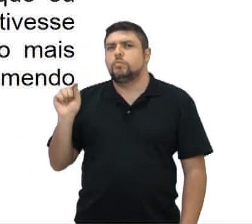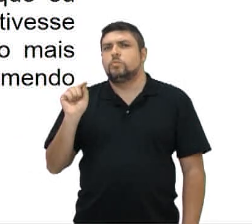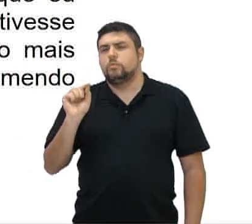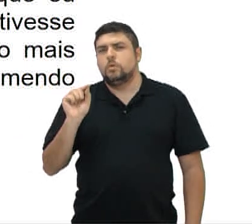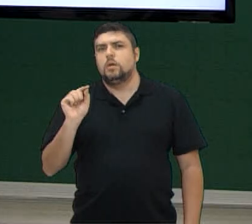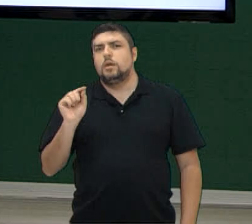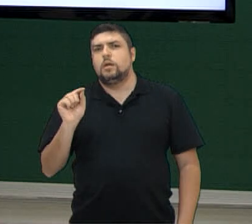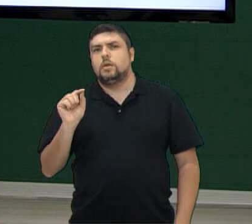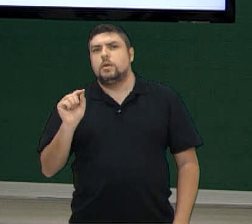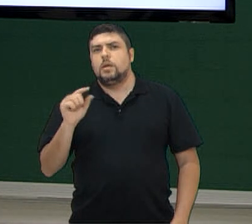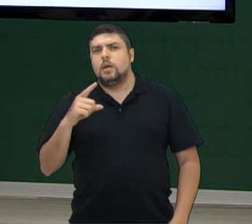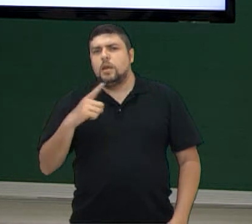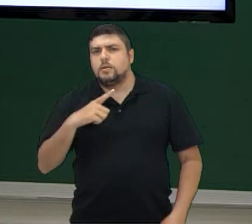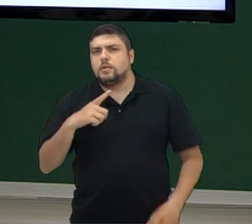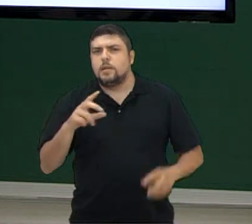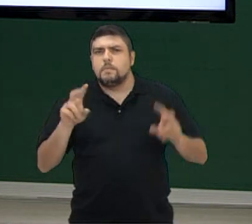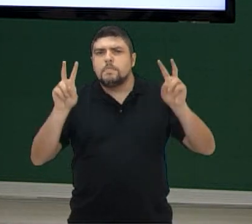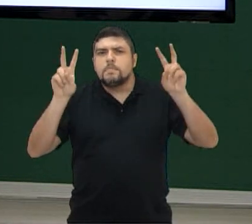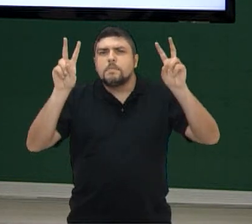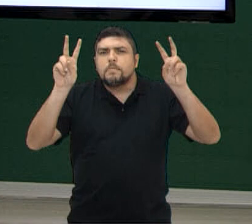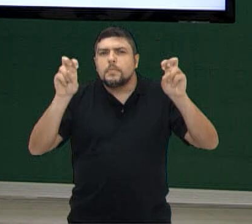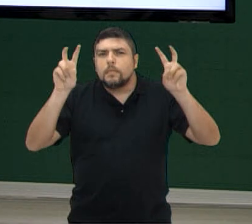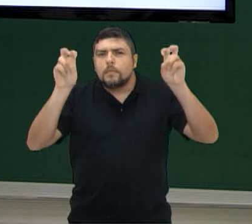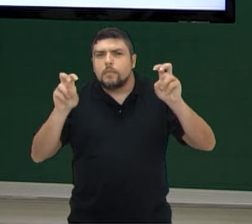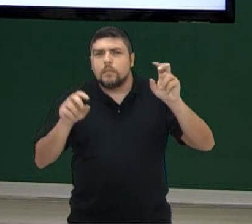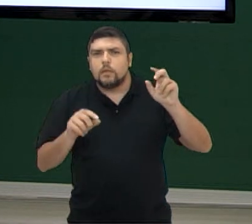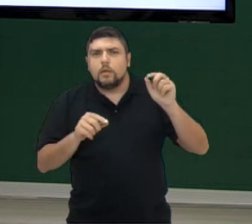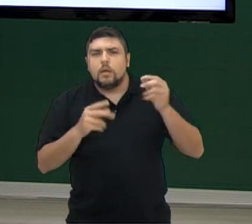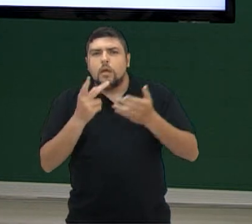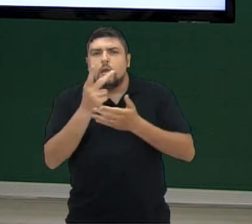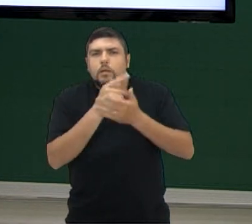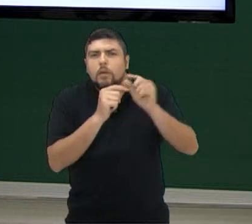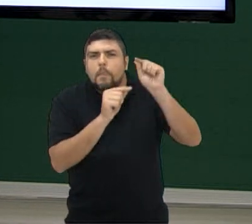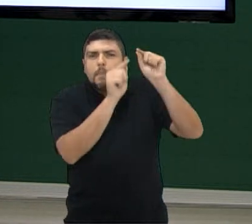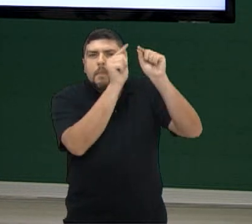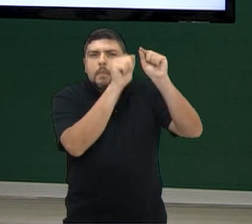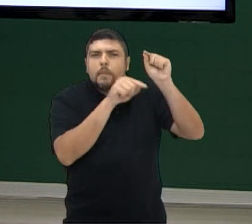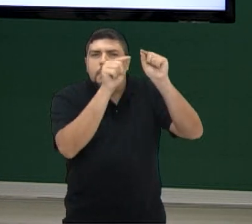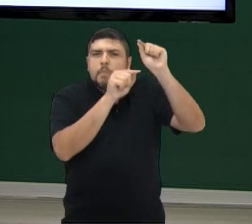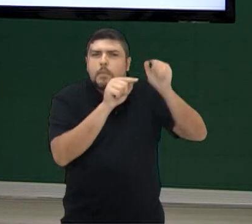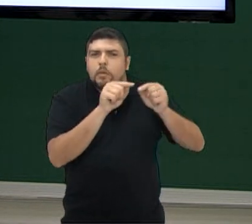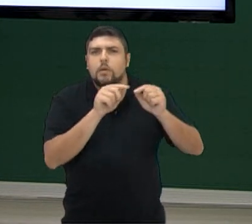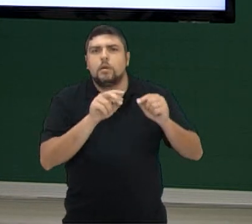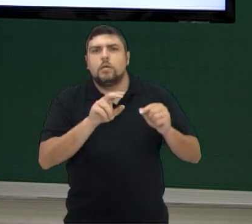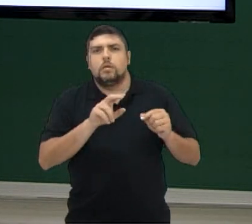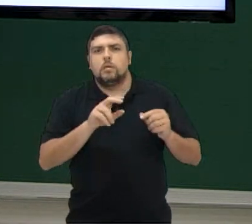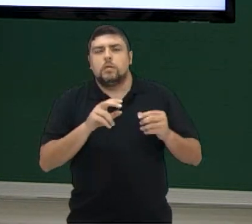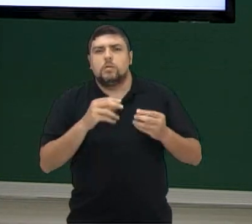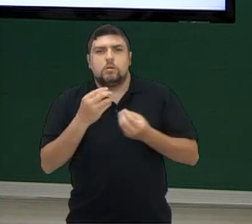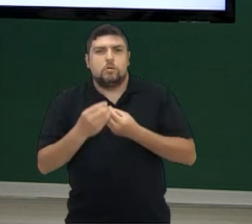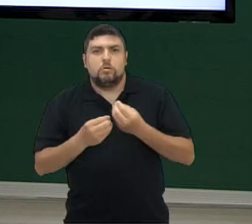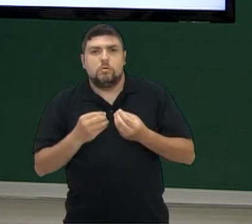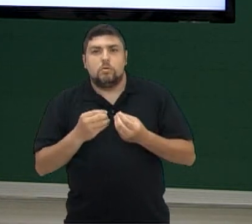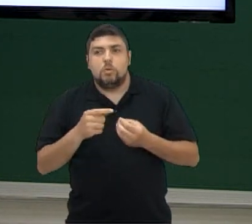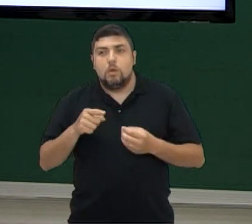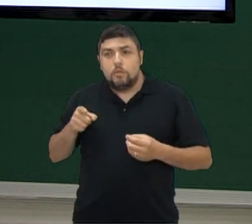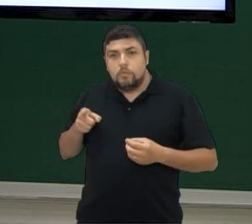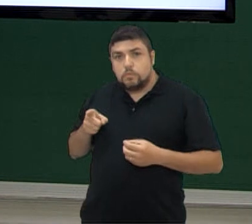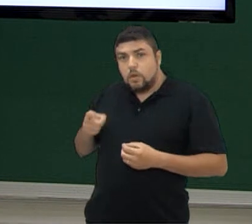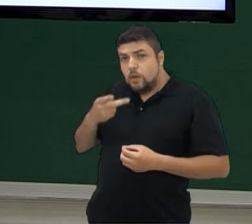citação, ela veio entre aspas. Né? Então, as aspas também são utilizadas para marcar o discurso direto da fala de